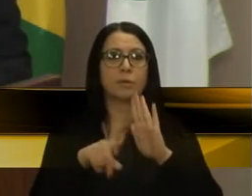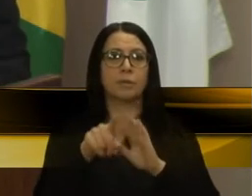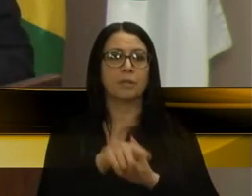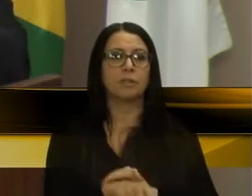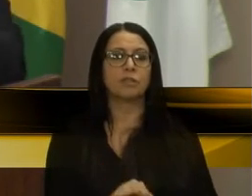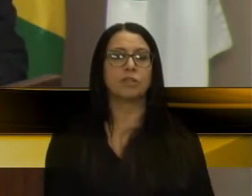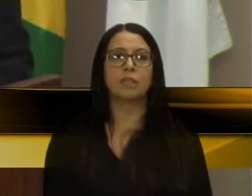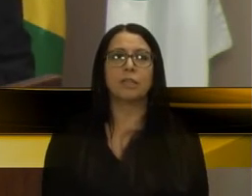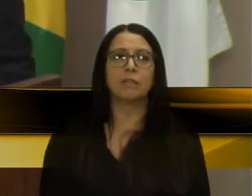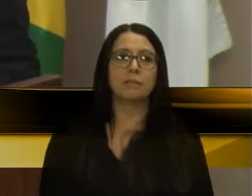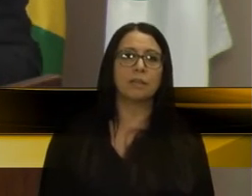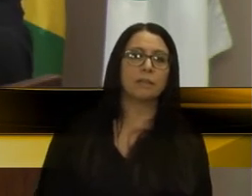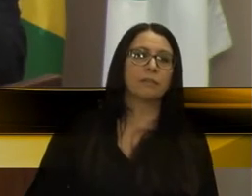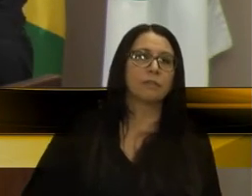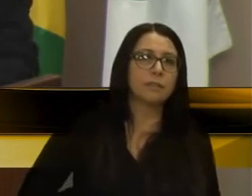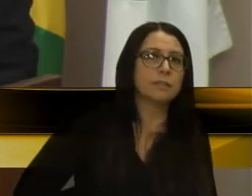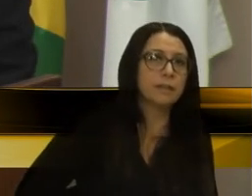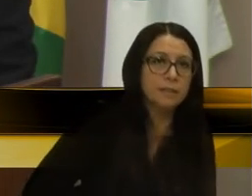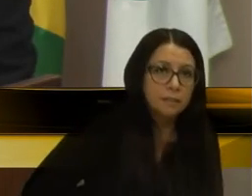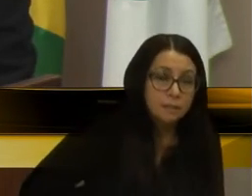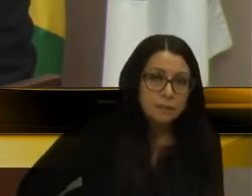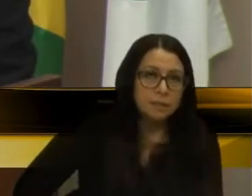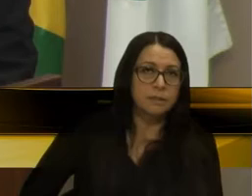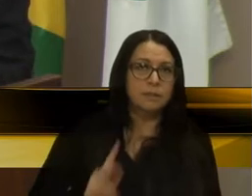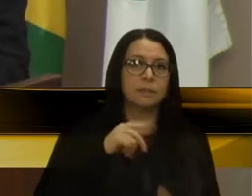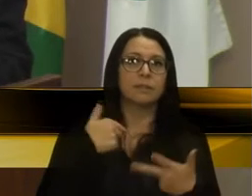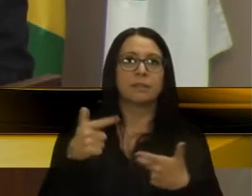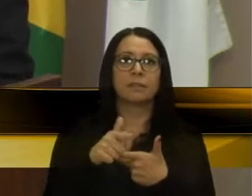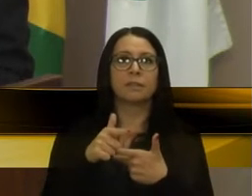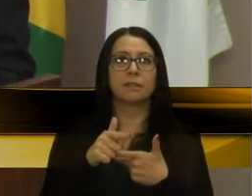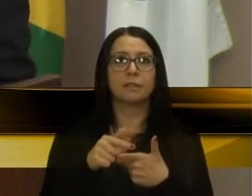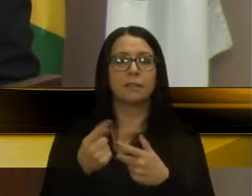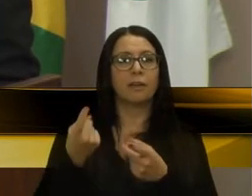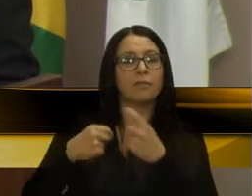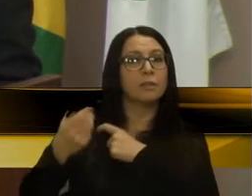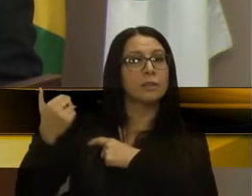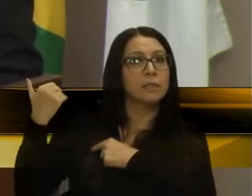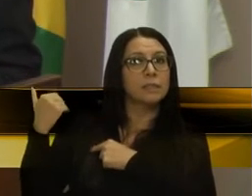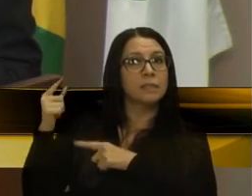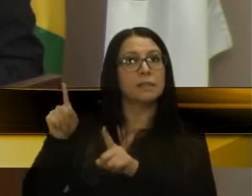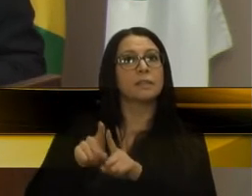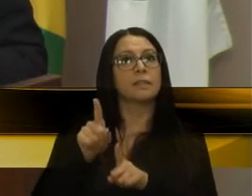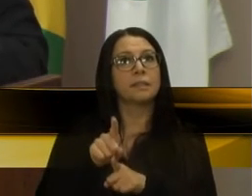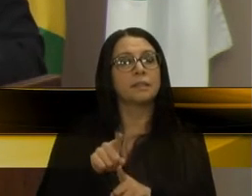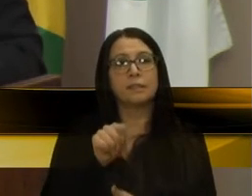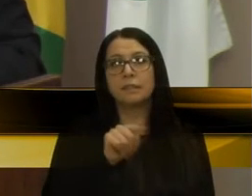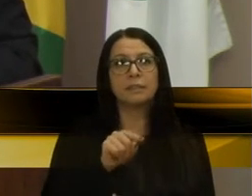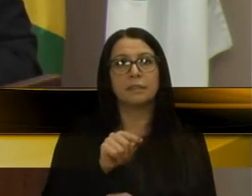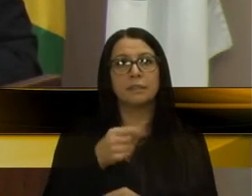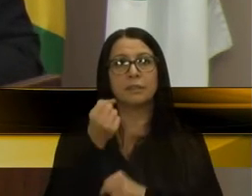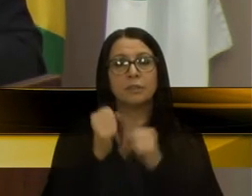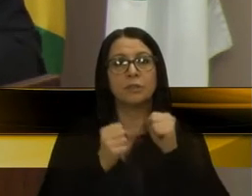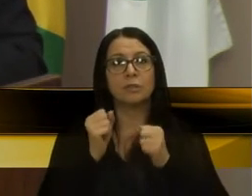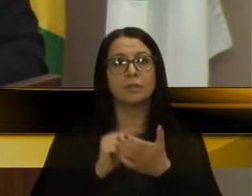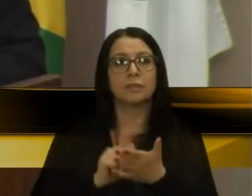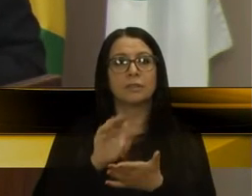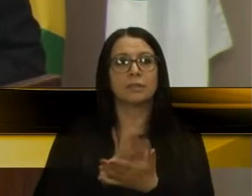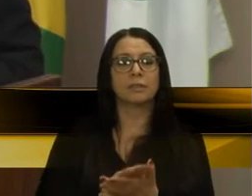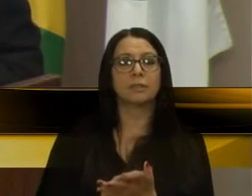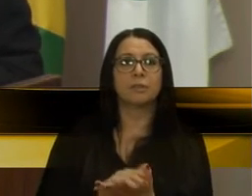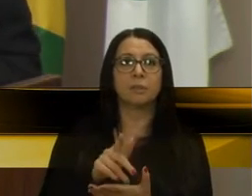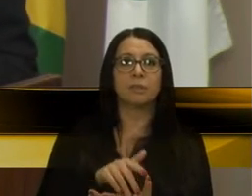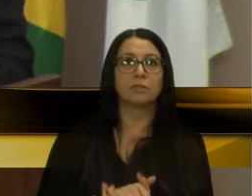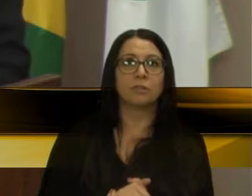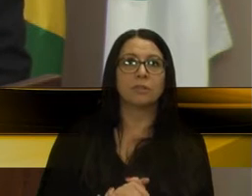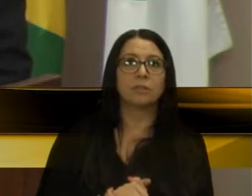até no Congresso Nacional entregar com pompa e circunstância, é um retrocesso. Não é a indústria da multa que está se